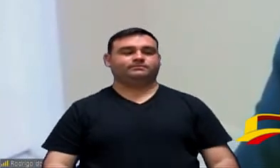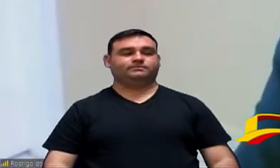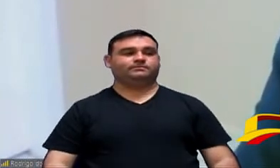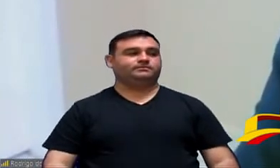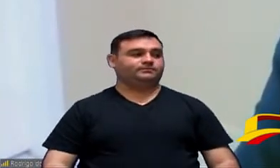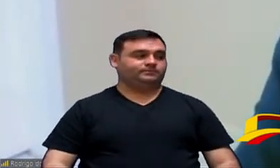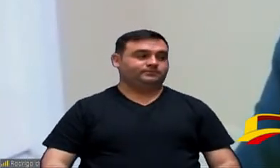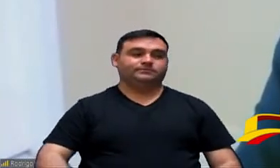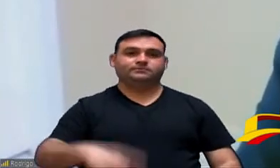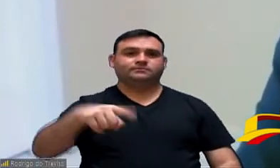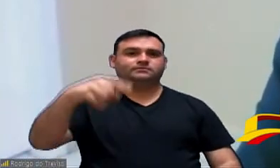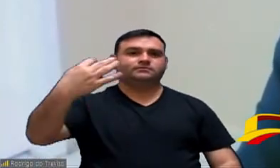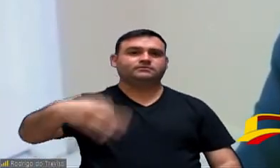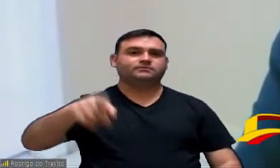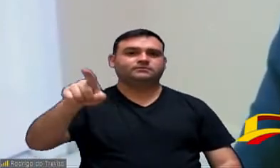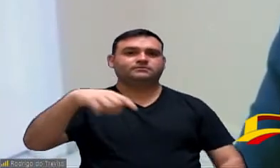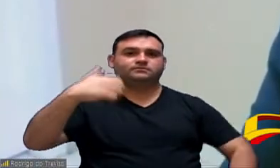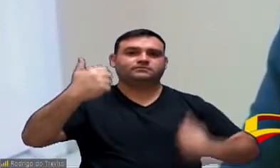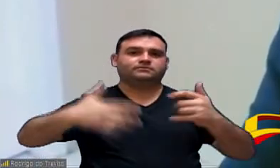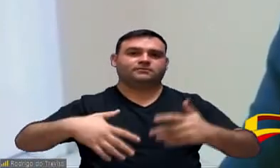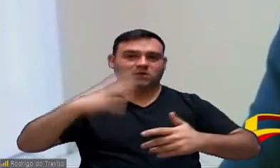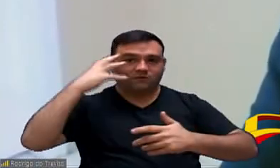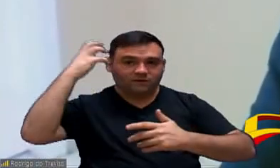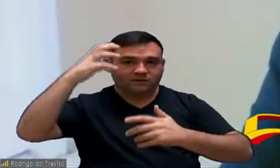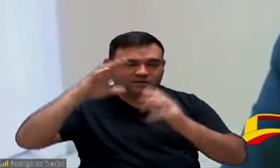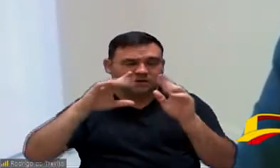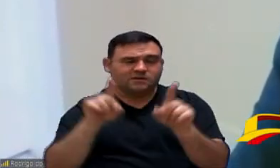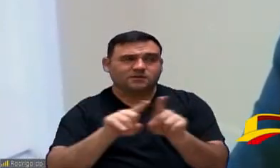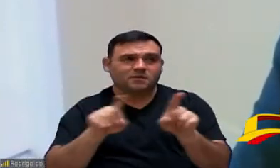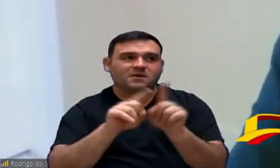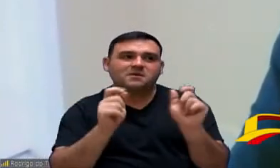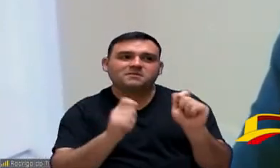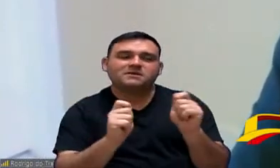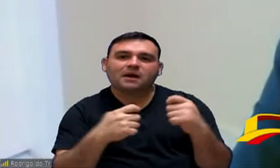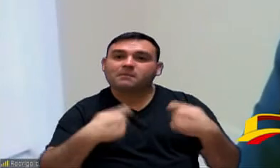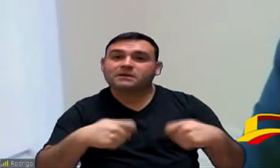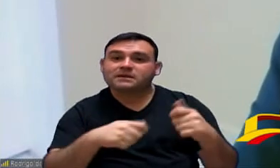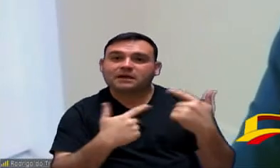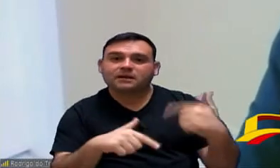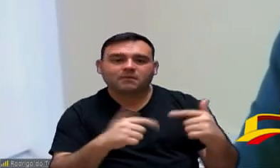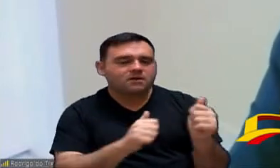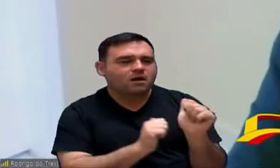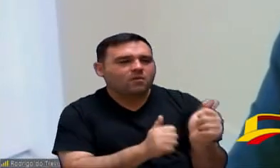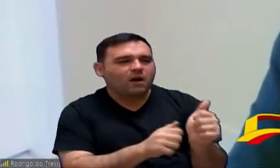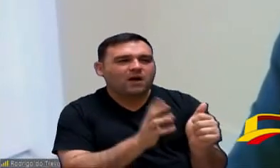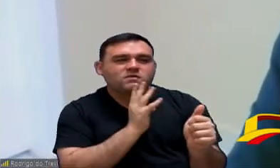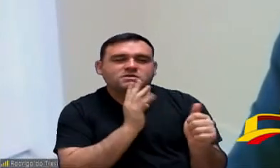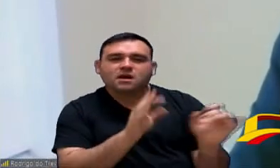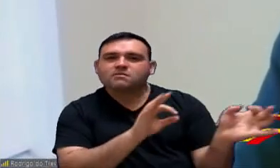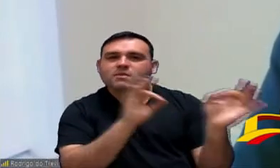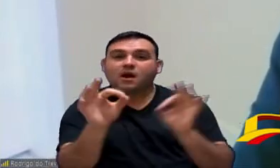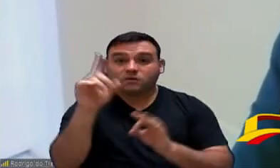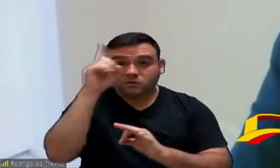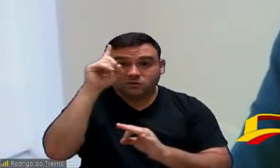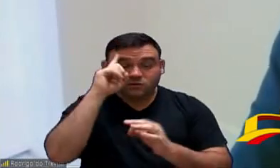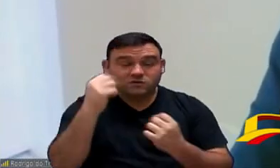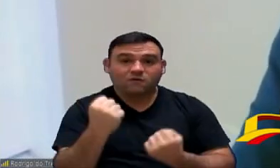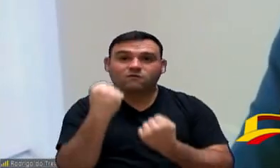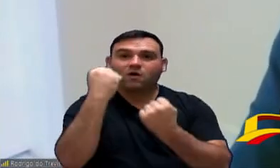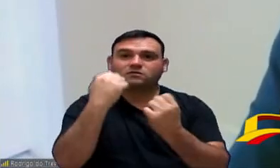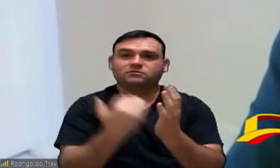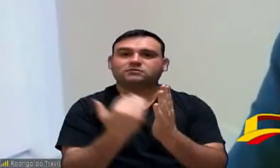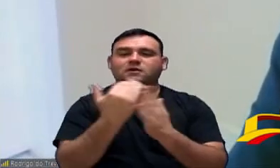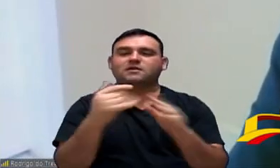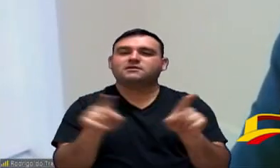É bem isso aí mesmo. Eu acho que a gente tem que acompanhar esse trabalho e cada dia fortalecer mais. Eu até